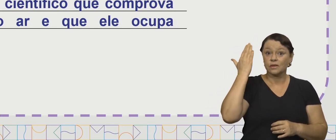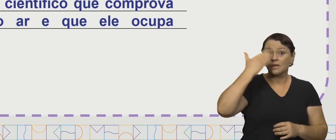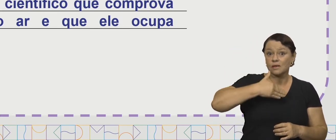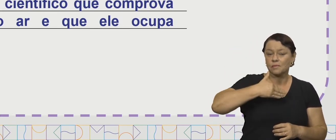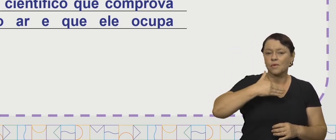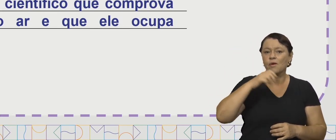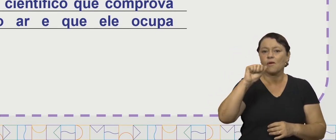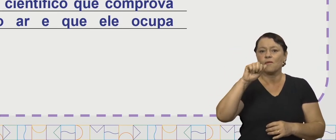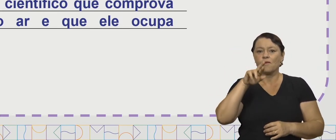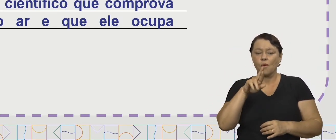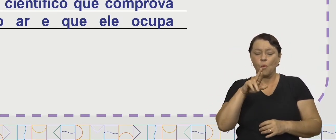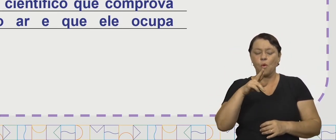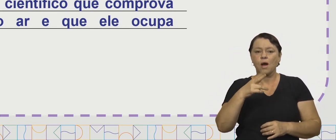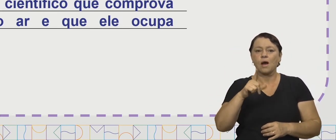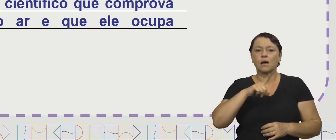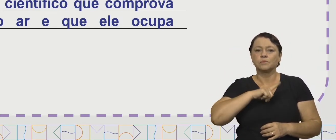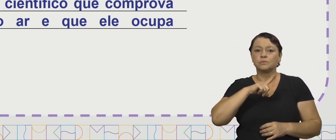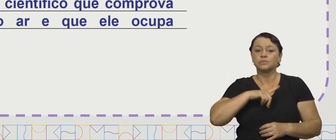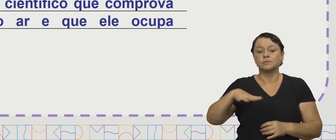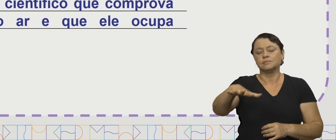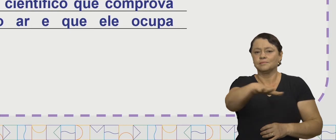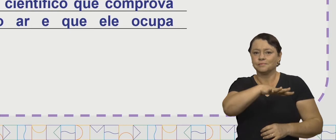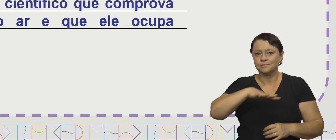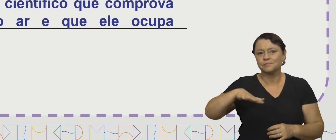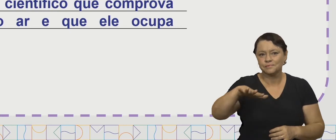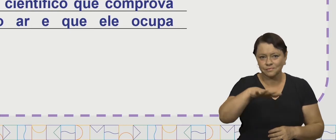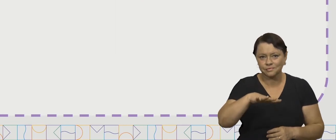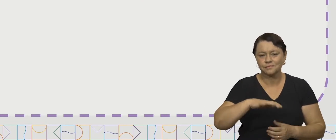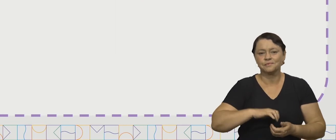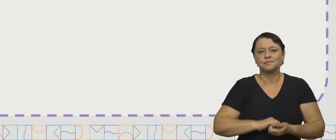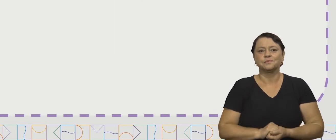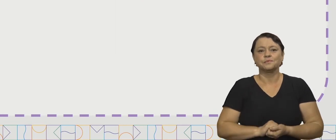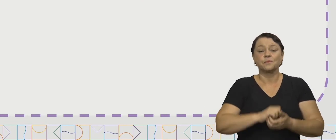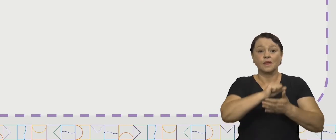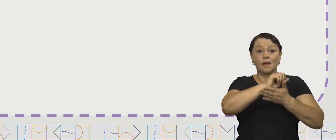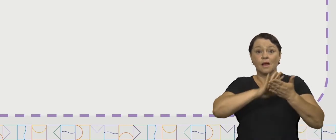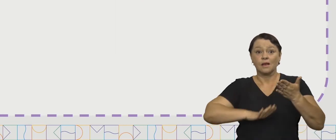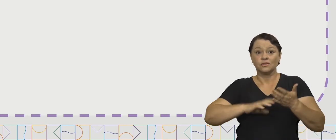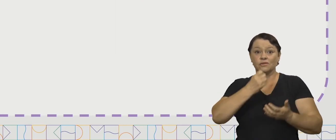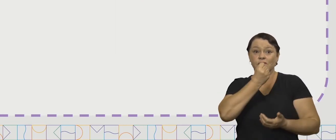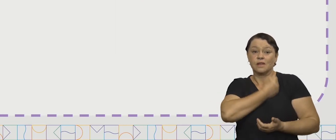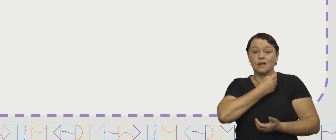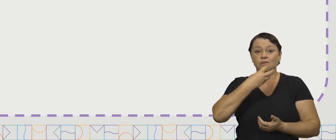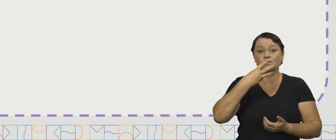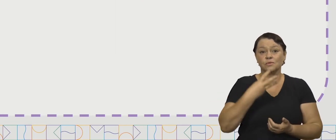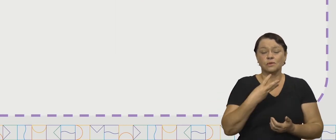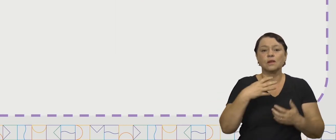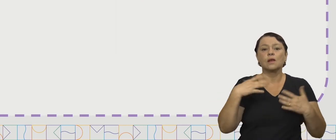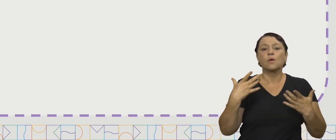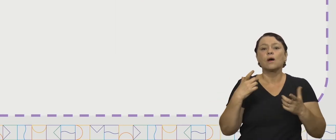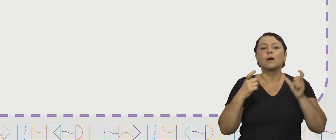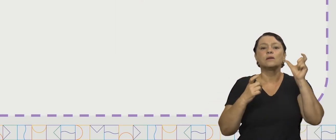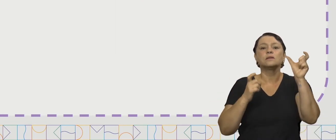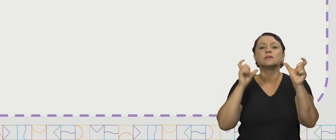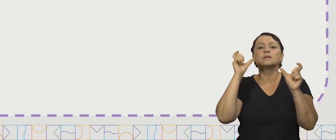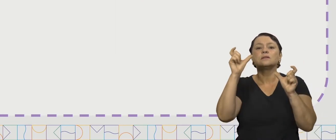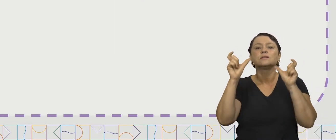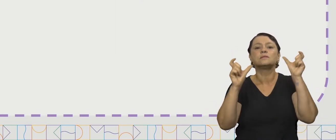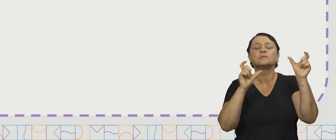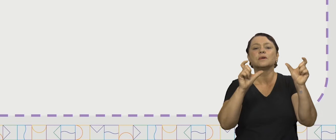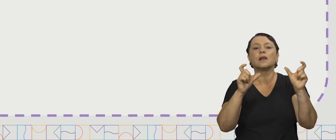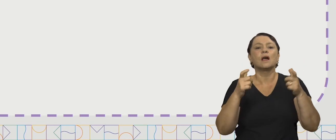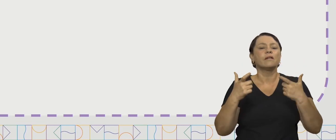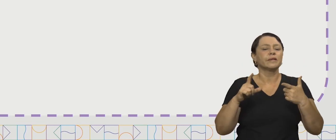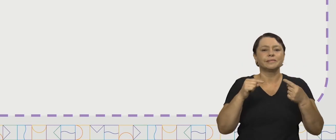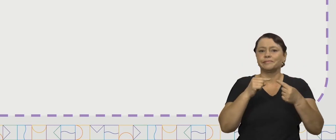que comprova a existência do ar e que ele ocupa espaço. A atividade número 3. Quais dessas palavras